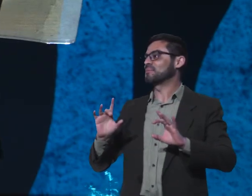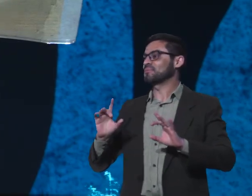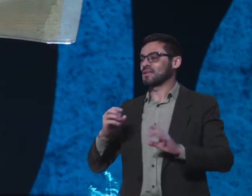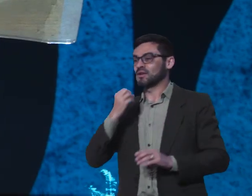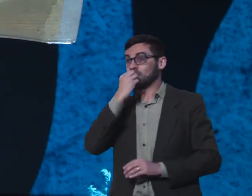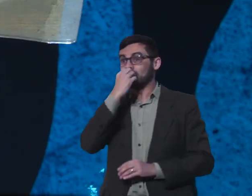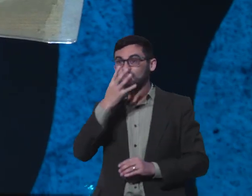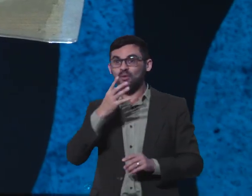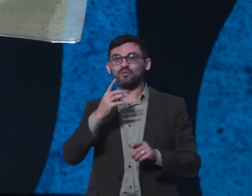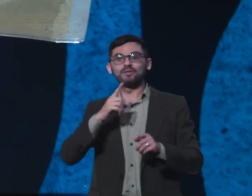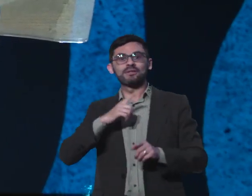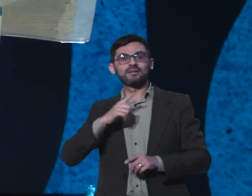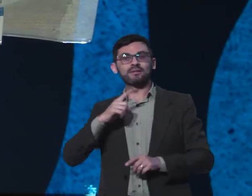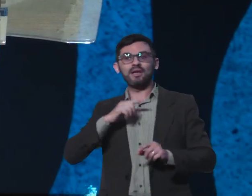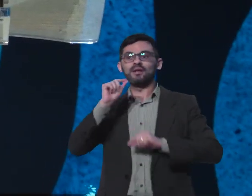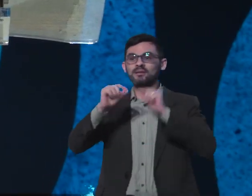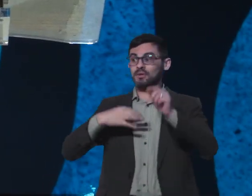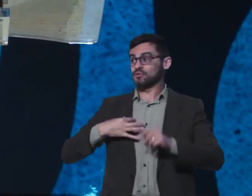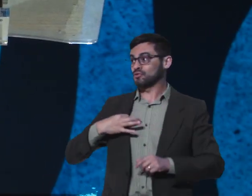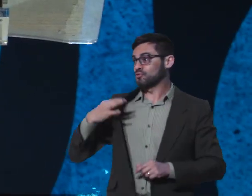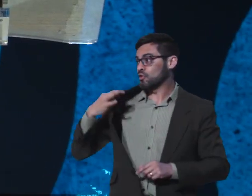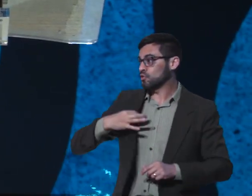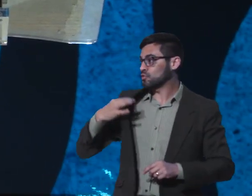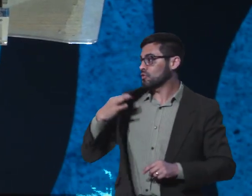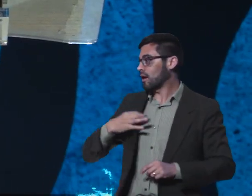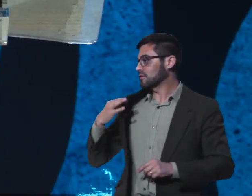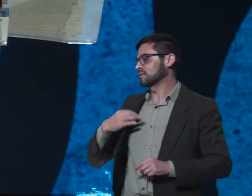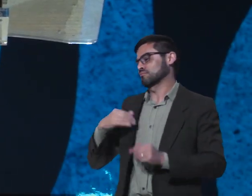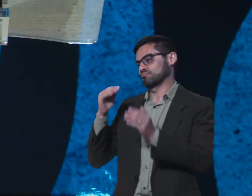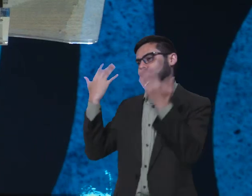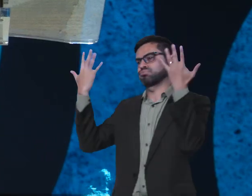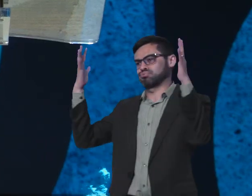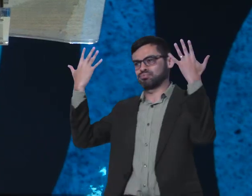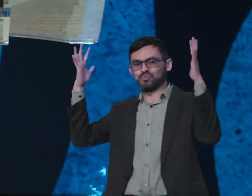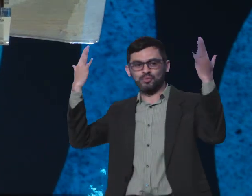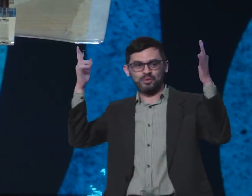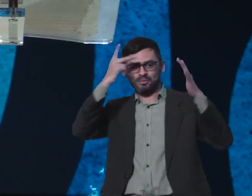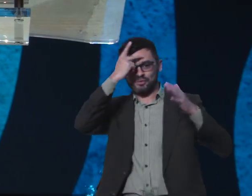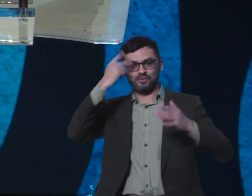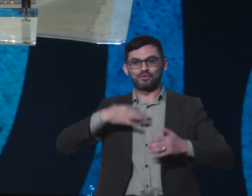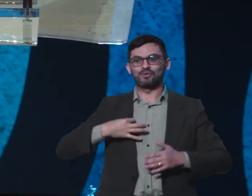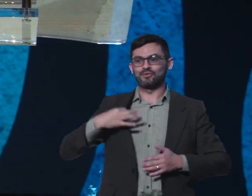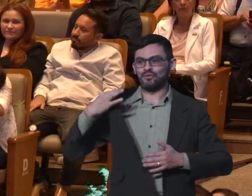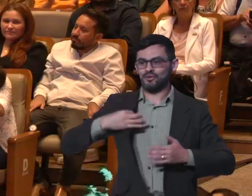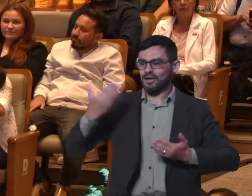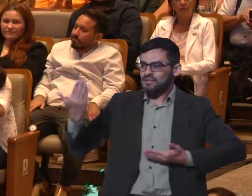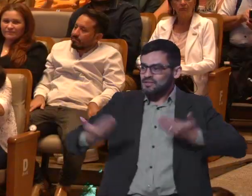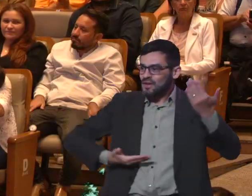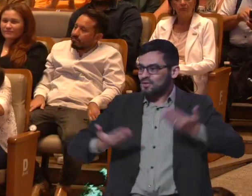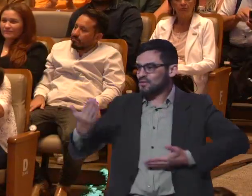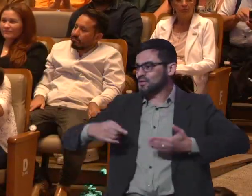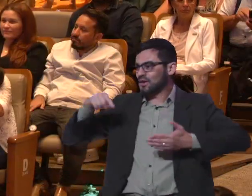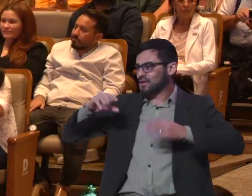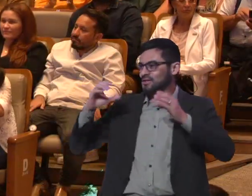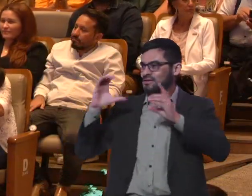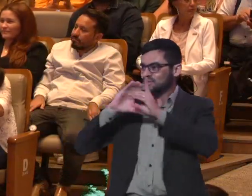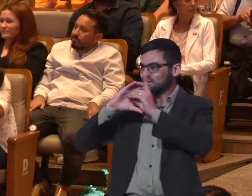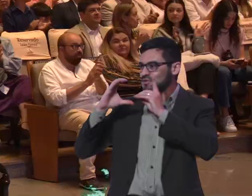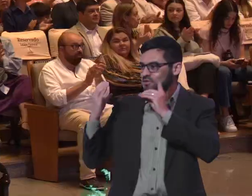como é bom poder ter os nossos voluntários também. Gente, por favor, uma outra salva de palmas para os voluntários. Vamos falar a verdade,